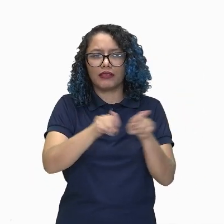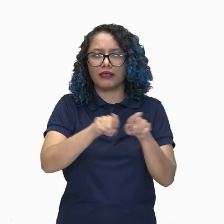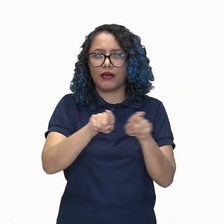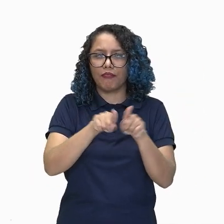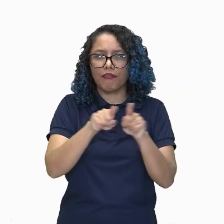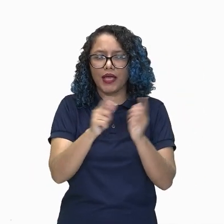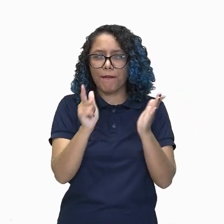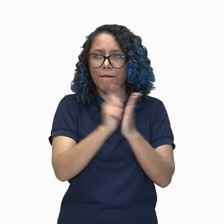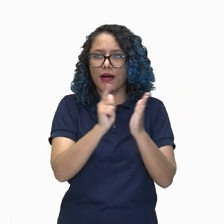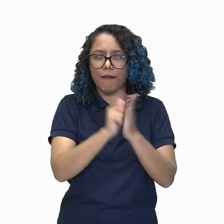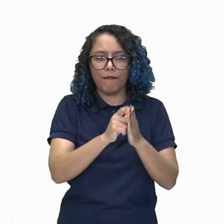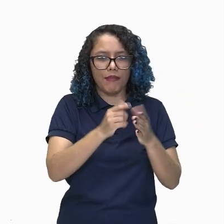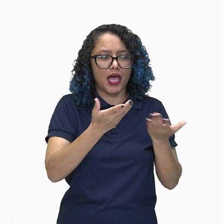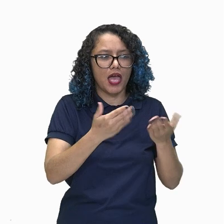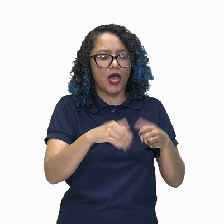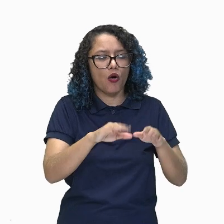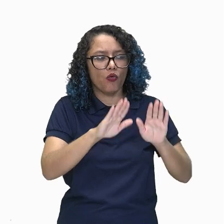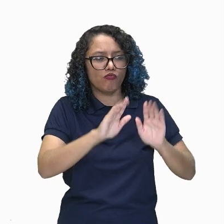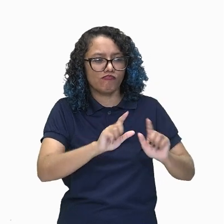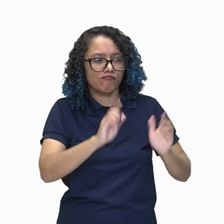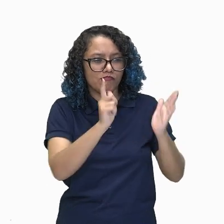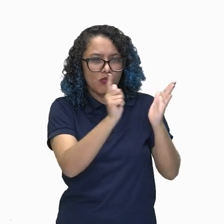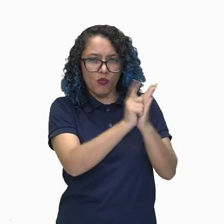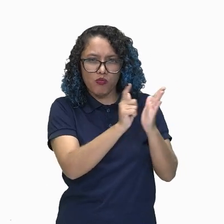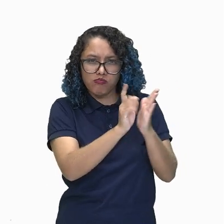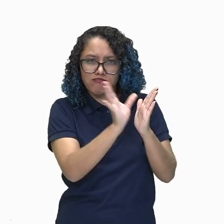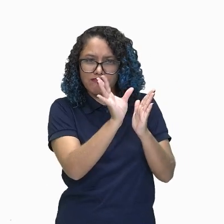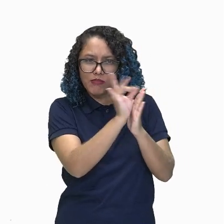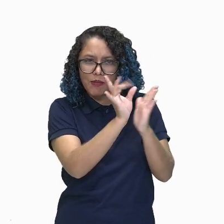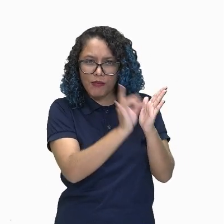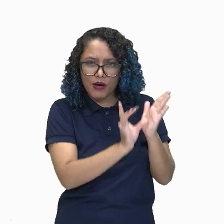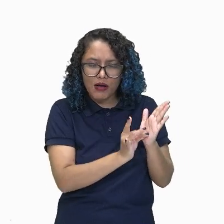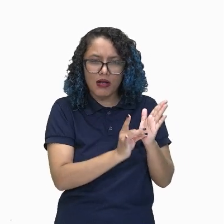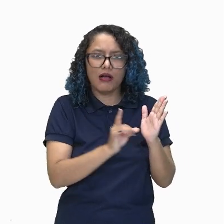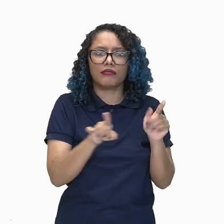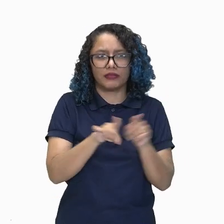ficam grudados nos muros, também isso é uma forma de